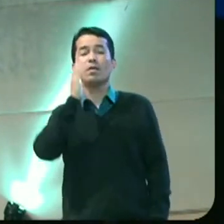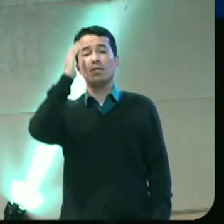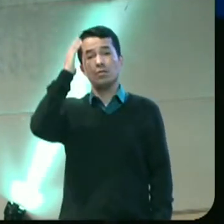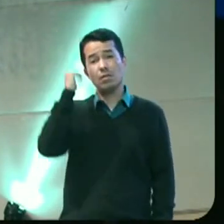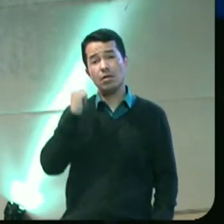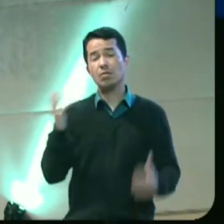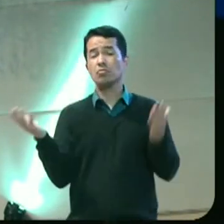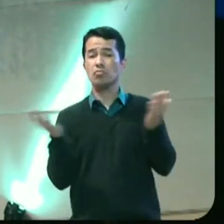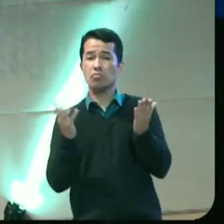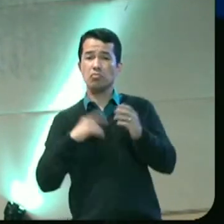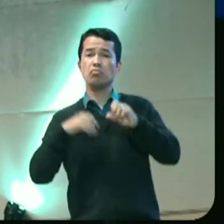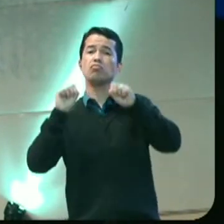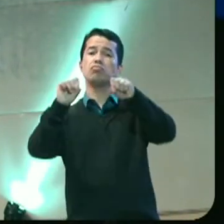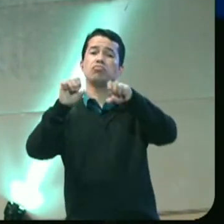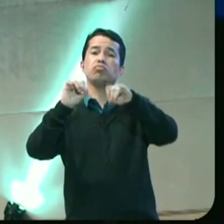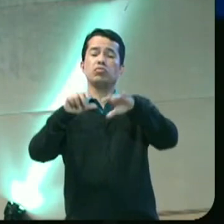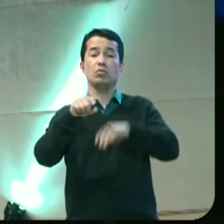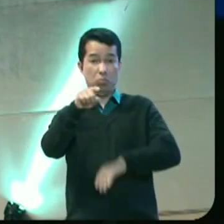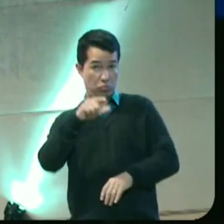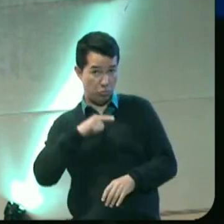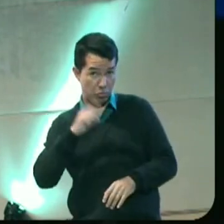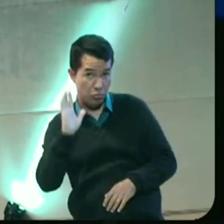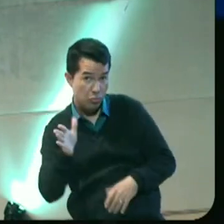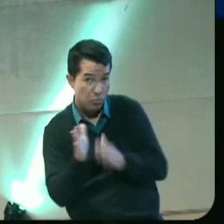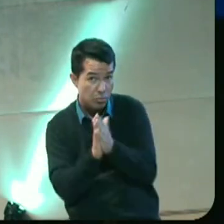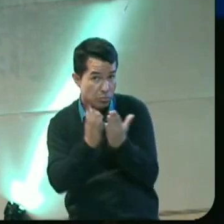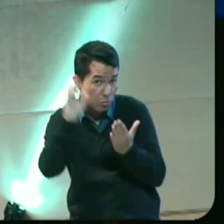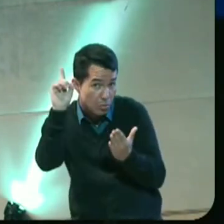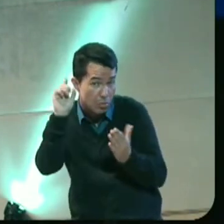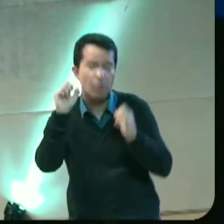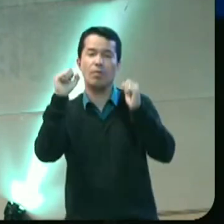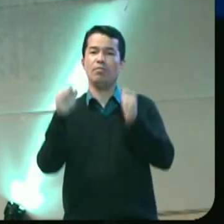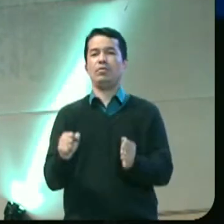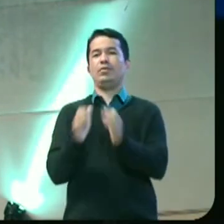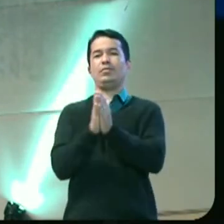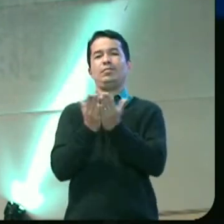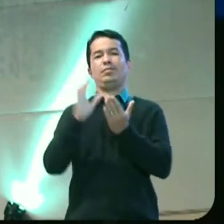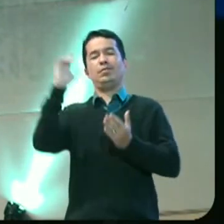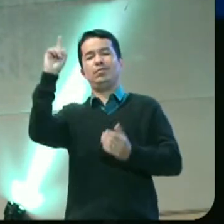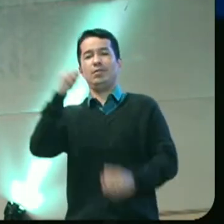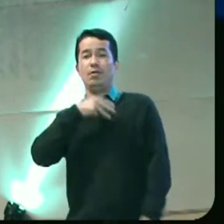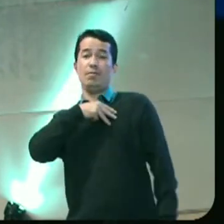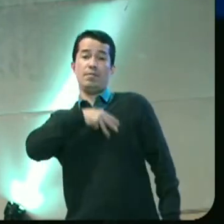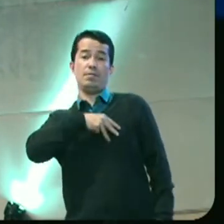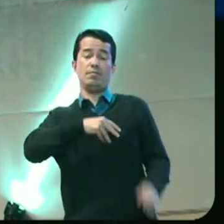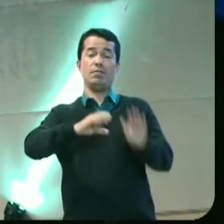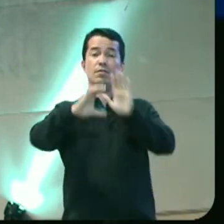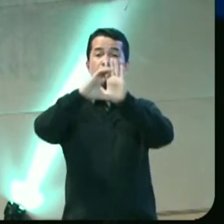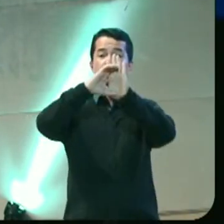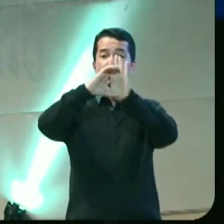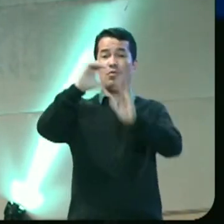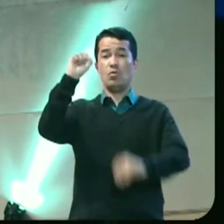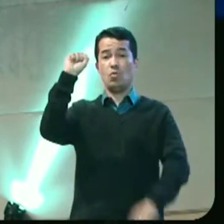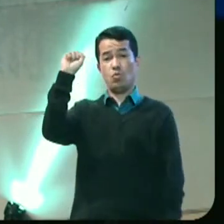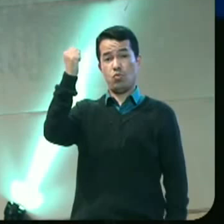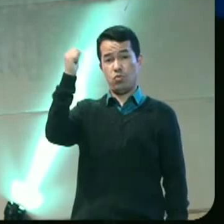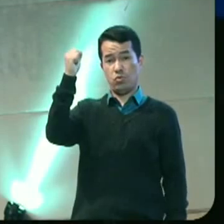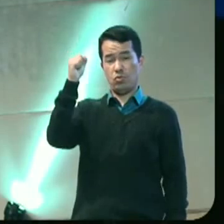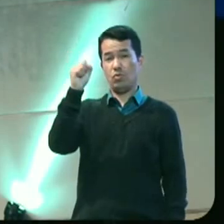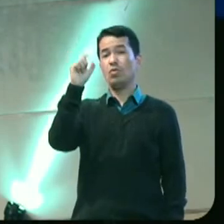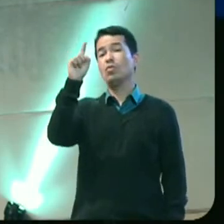quero que você pegue sua Bíblia aí, se já está com ela. Abra no Evangelho de Mateus, capítulo 8,